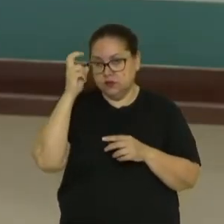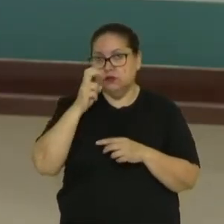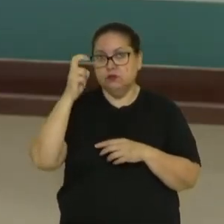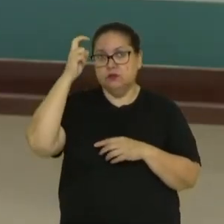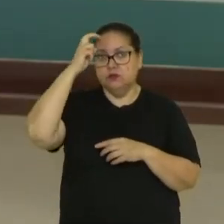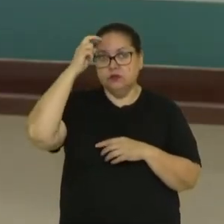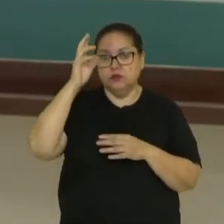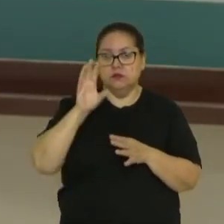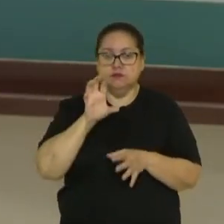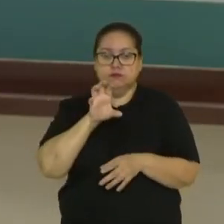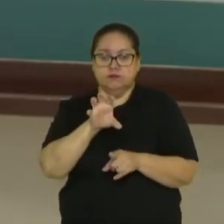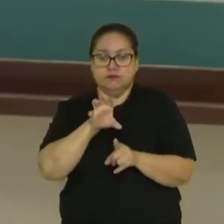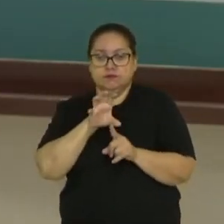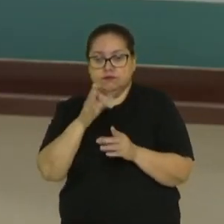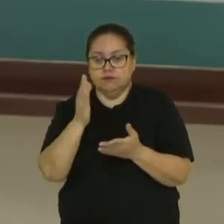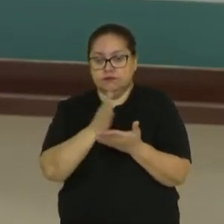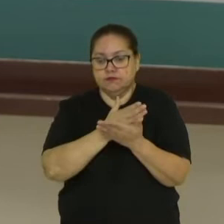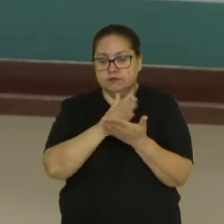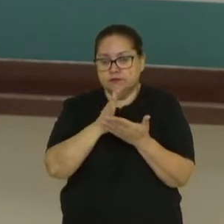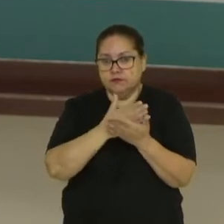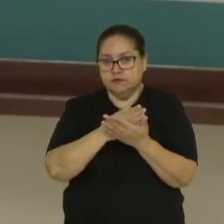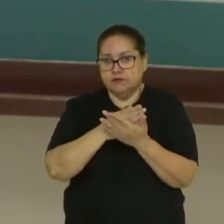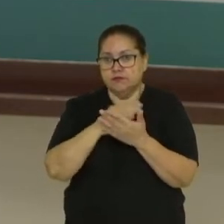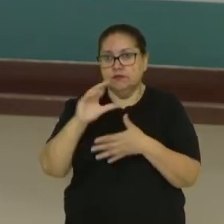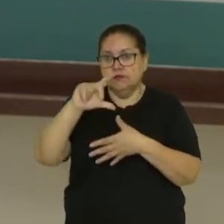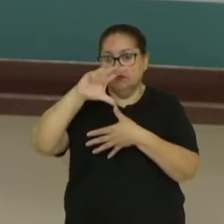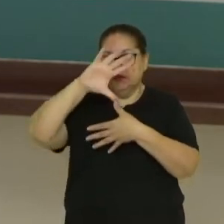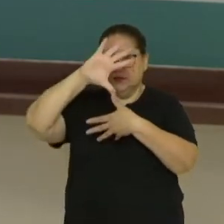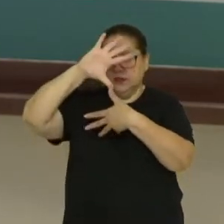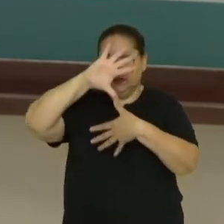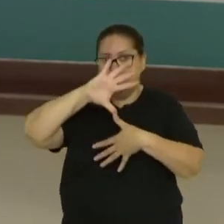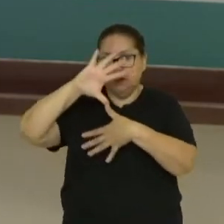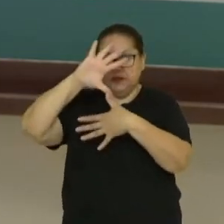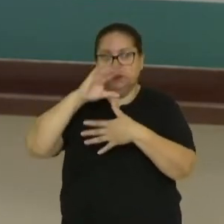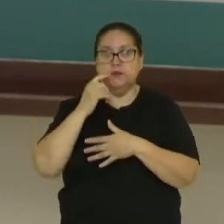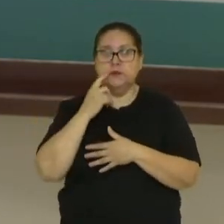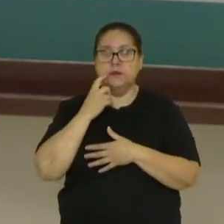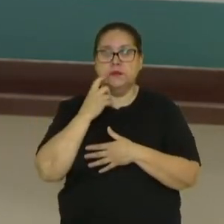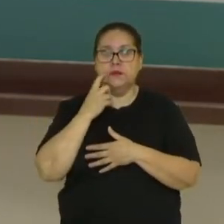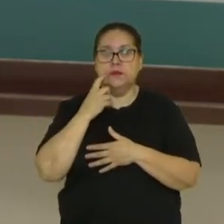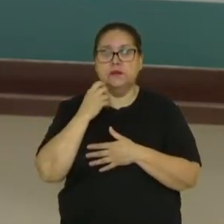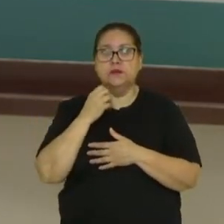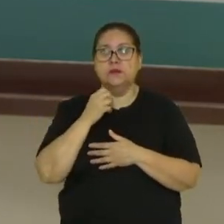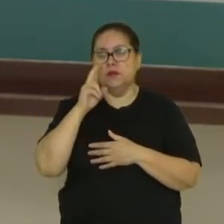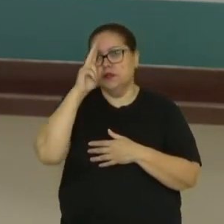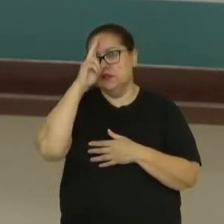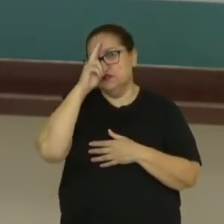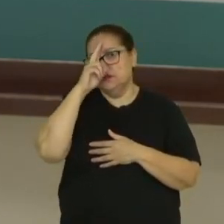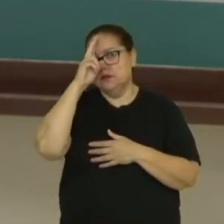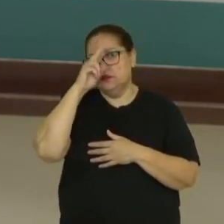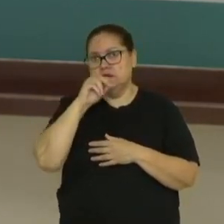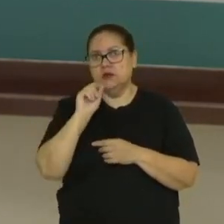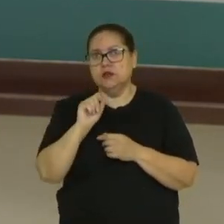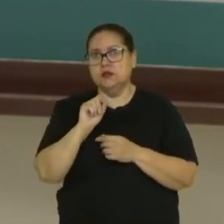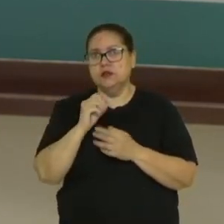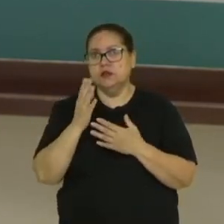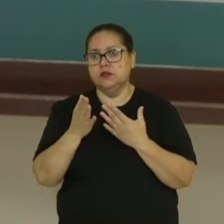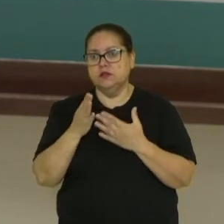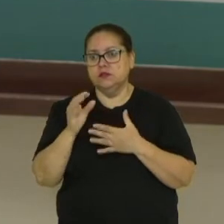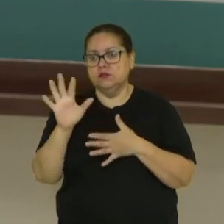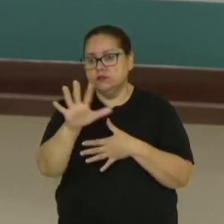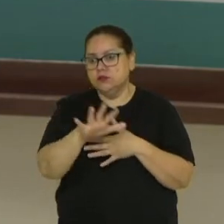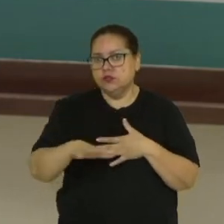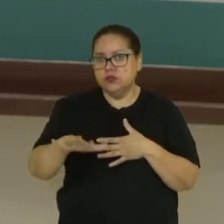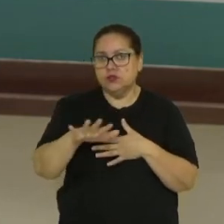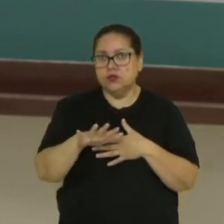culturais influenciam na divisão da América aqui. Muito bem. Lembrando que, em questão geográfica,